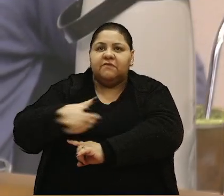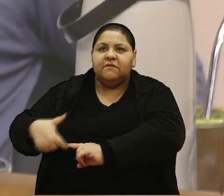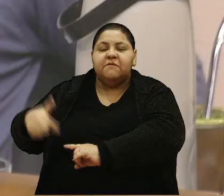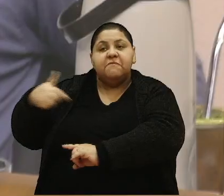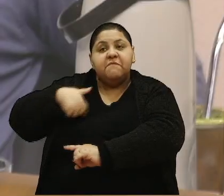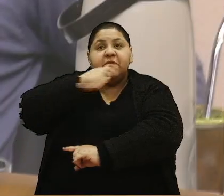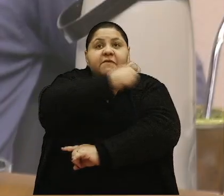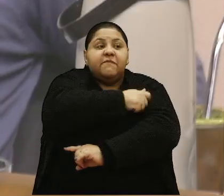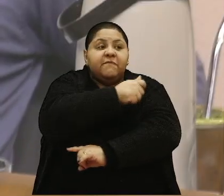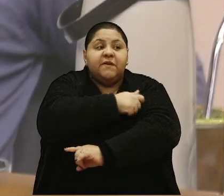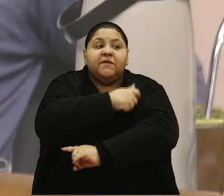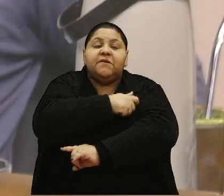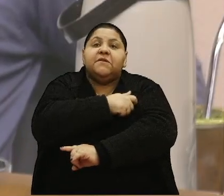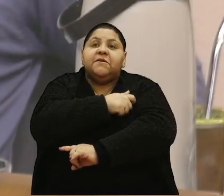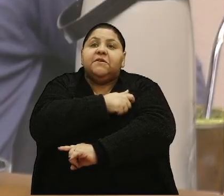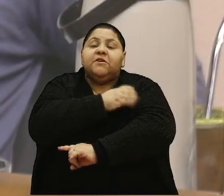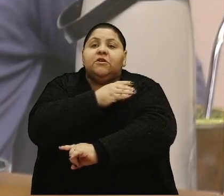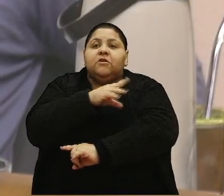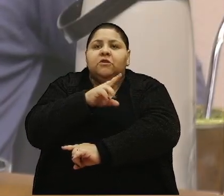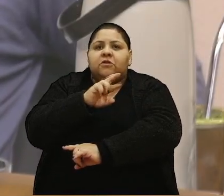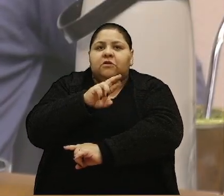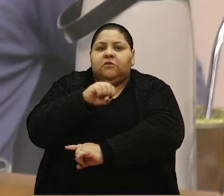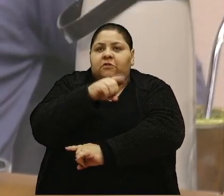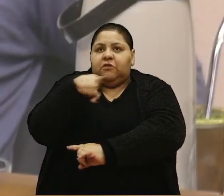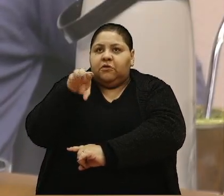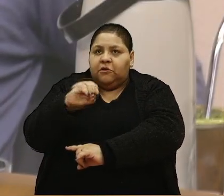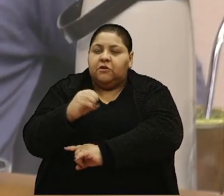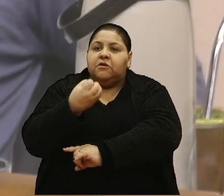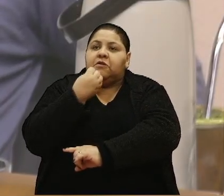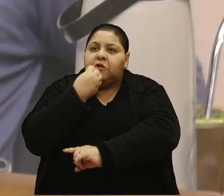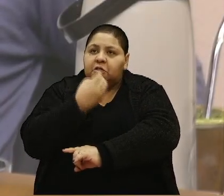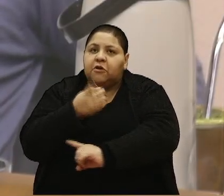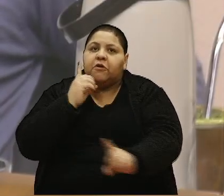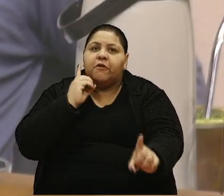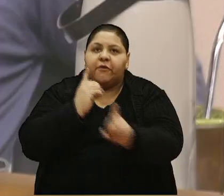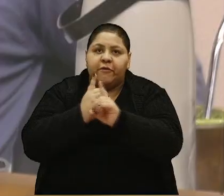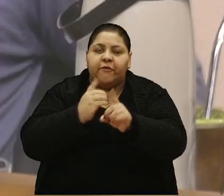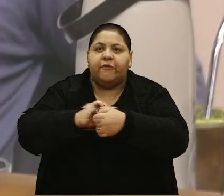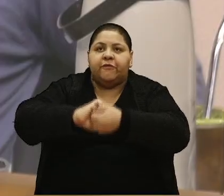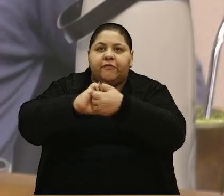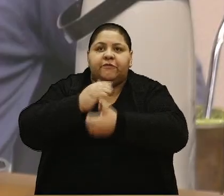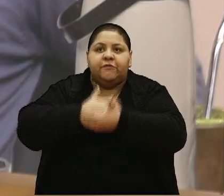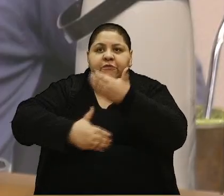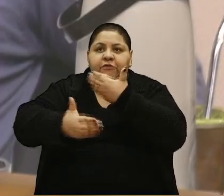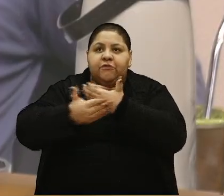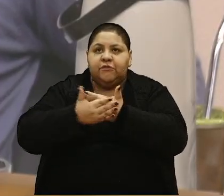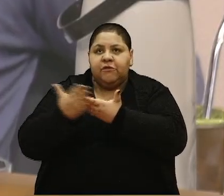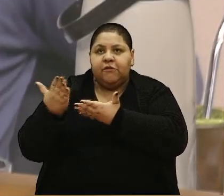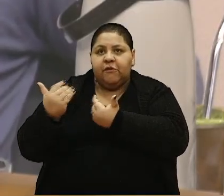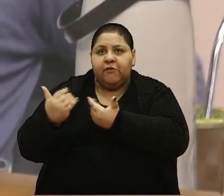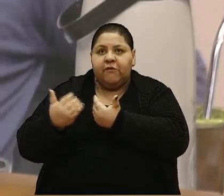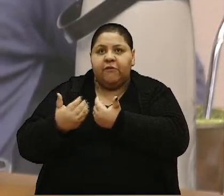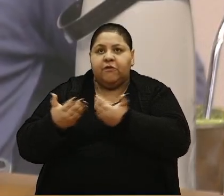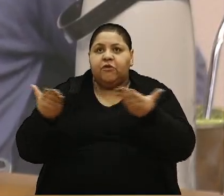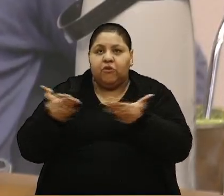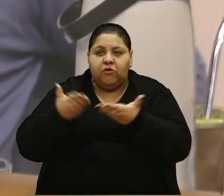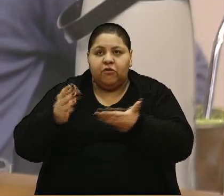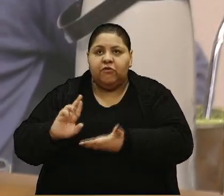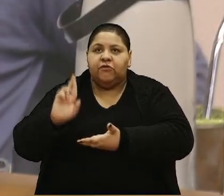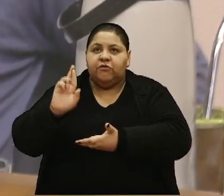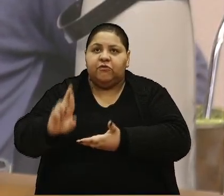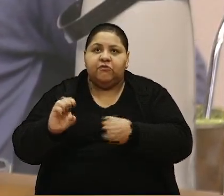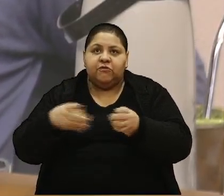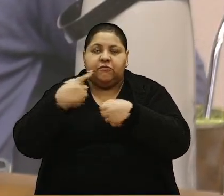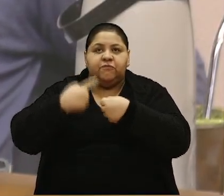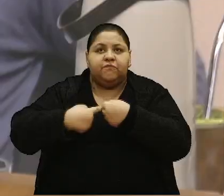ex-aluna do cursão pré-vestibular. Que bom a gente poder se reencontrar. Em teu nome, saudar todas as gurias aí que também representam a nossa Festa